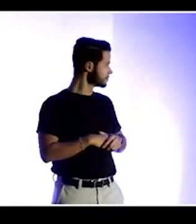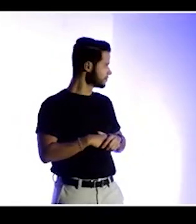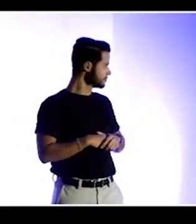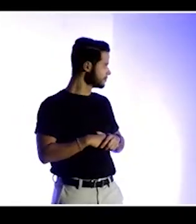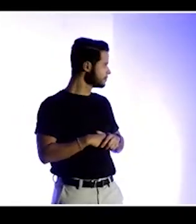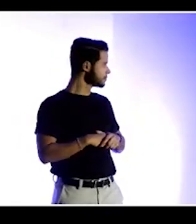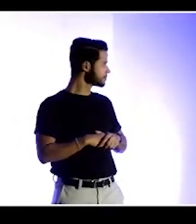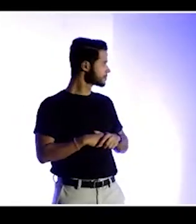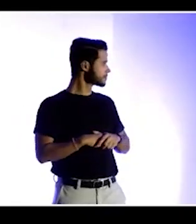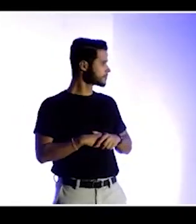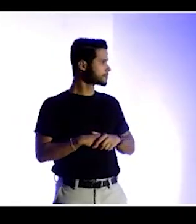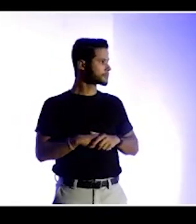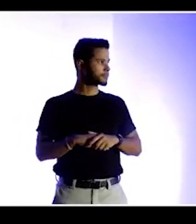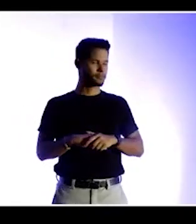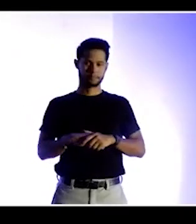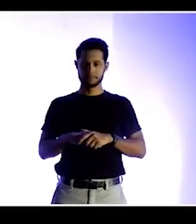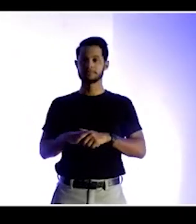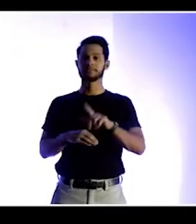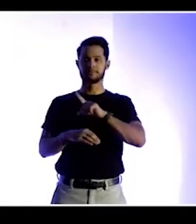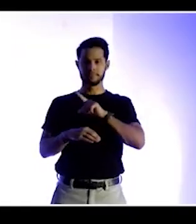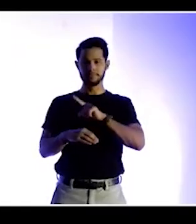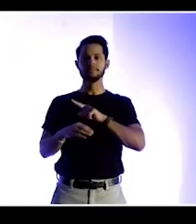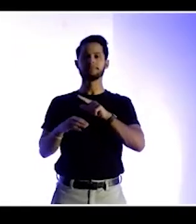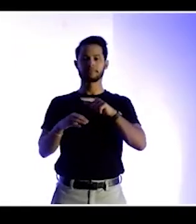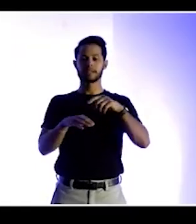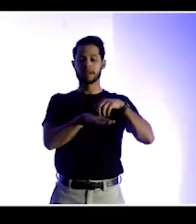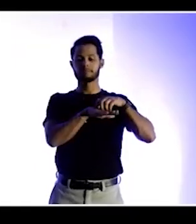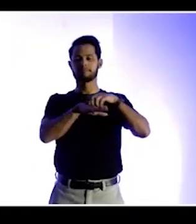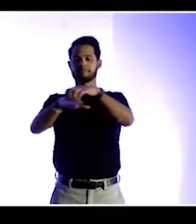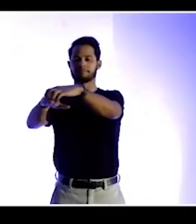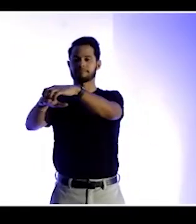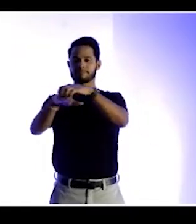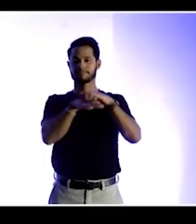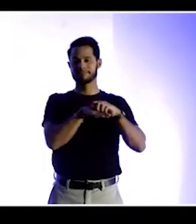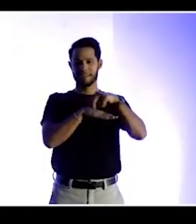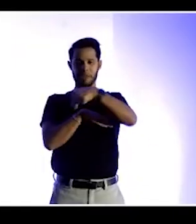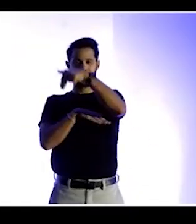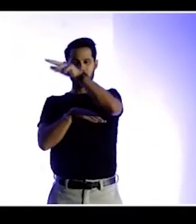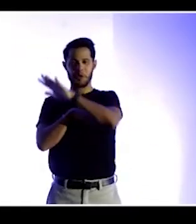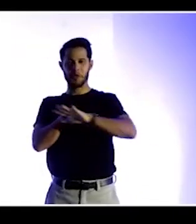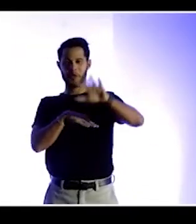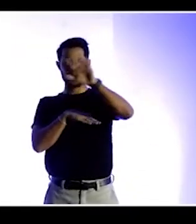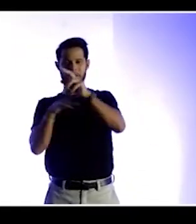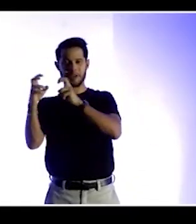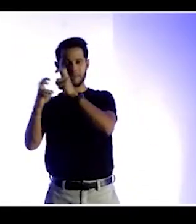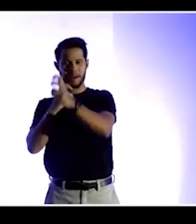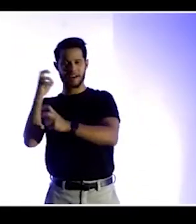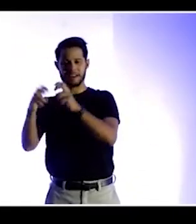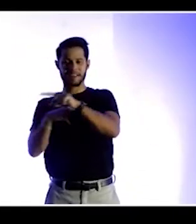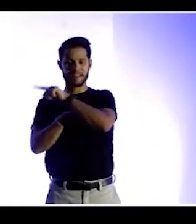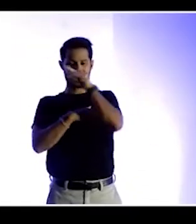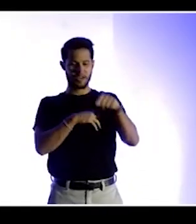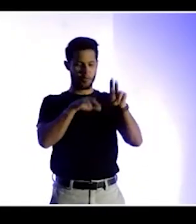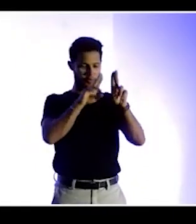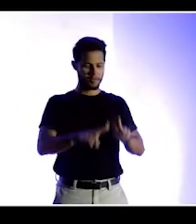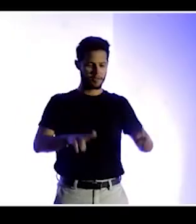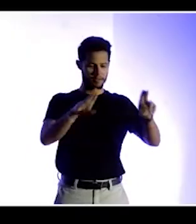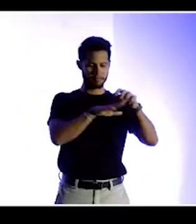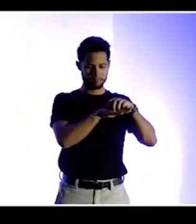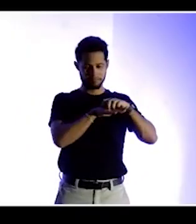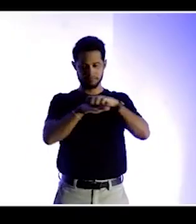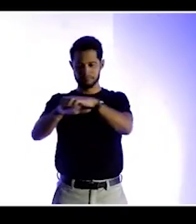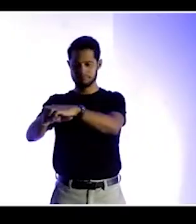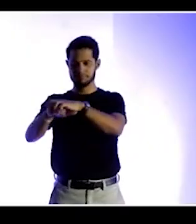por dia o trajeto entre o Campo Central e o Sapiens Park, para transportar as pessoas para lá e para cá, os alunos e tal. O projeto se chama